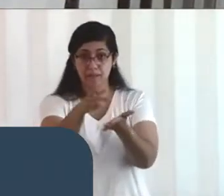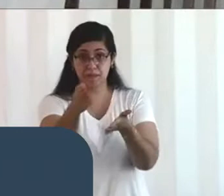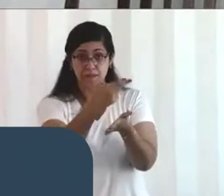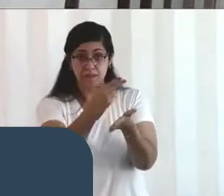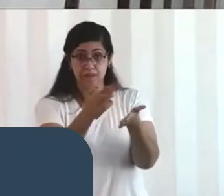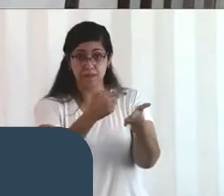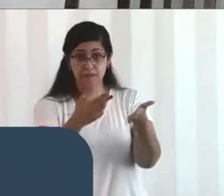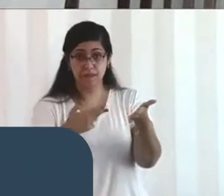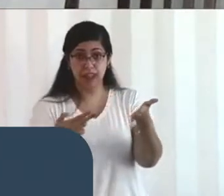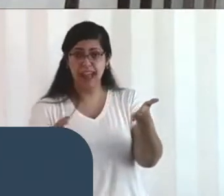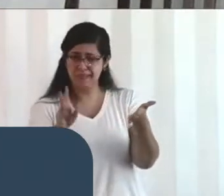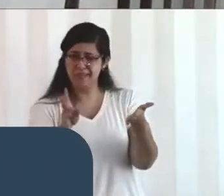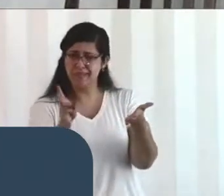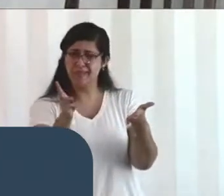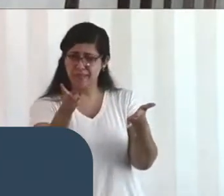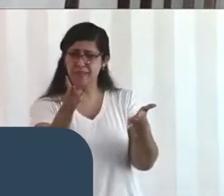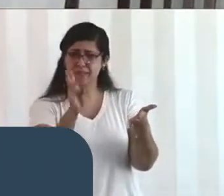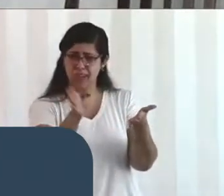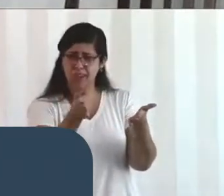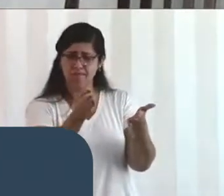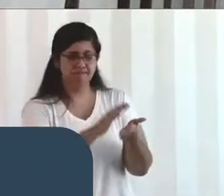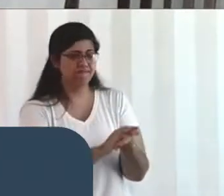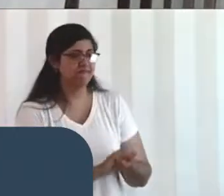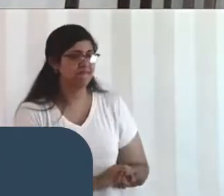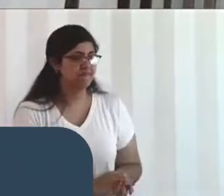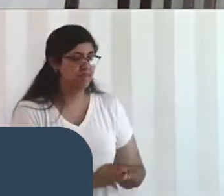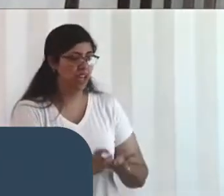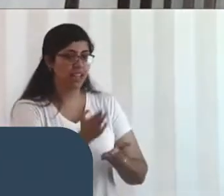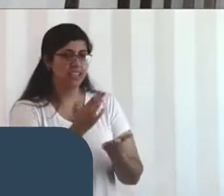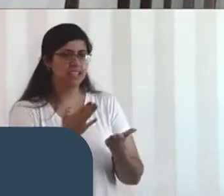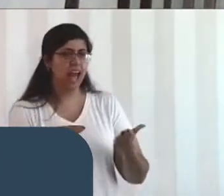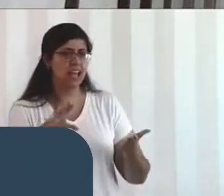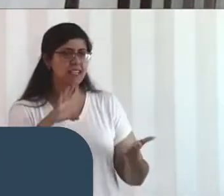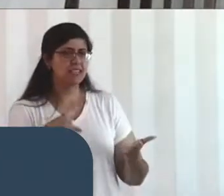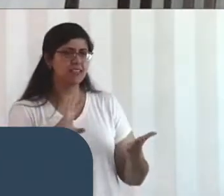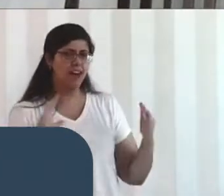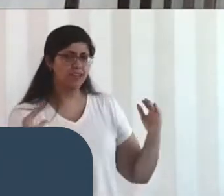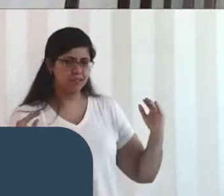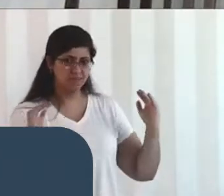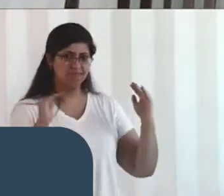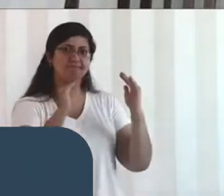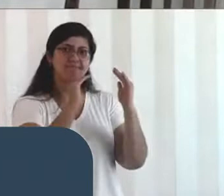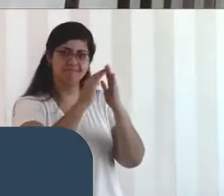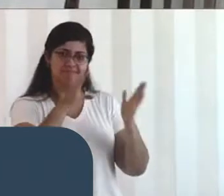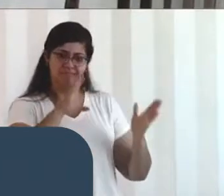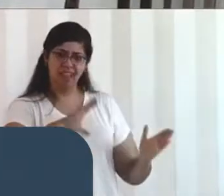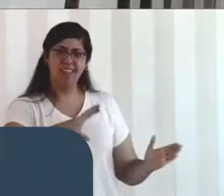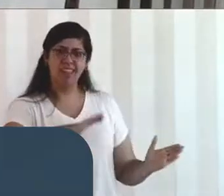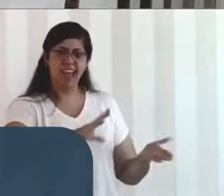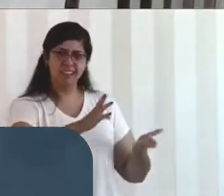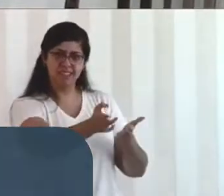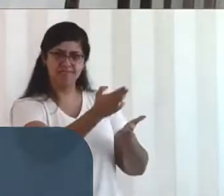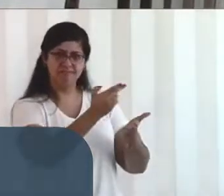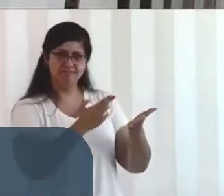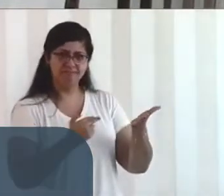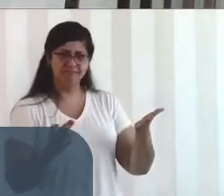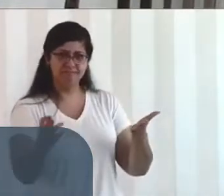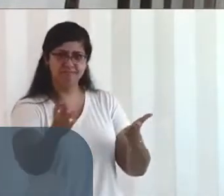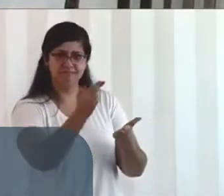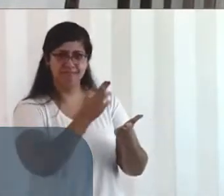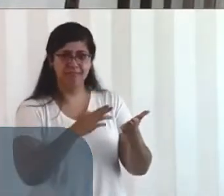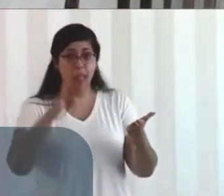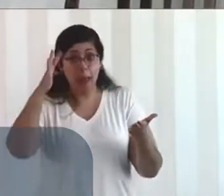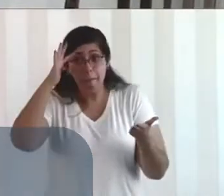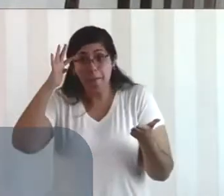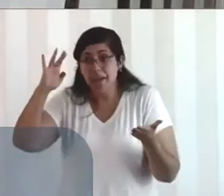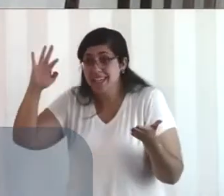elas sempre fazem, desenhe uma cidade, por favor. Desenhe uma cidade. Imagine